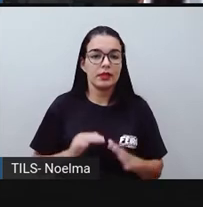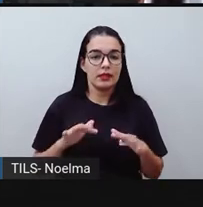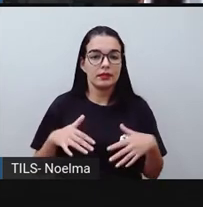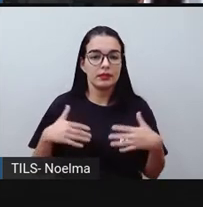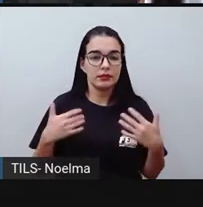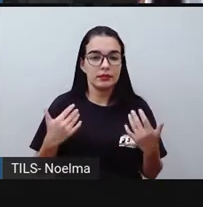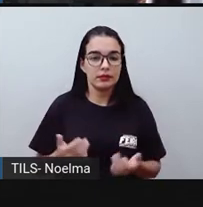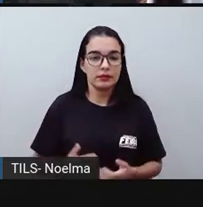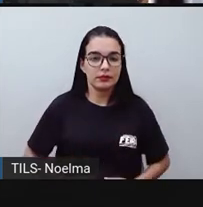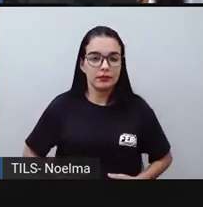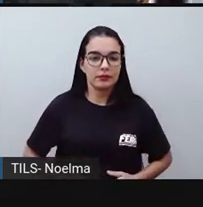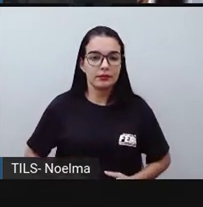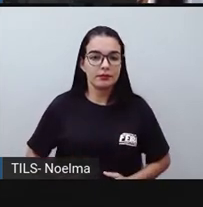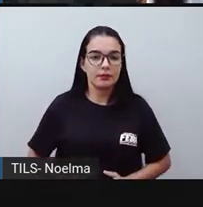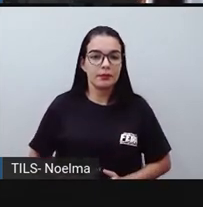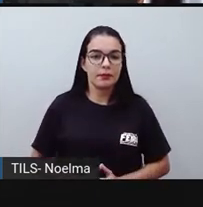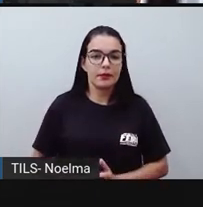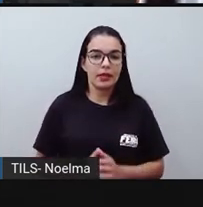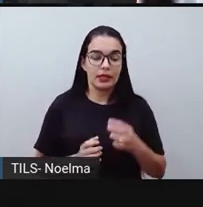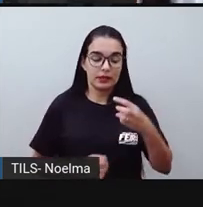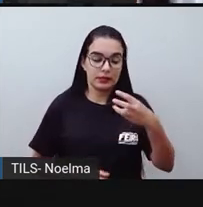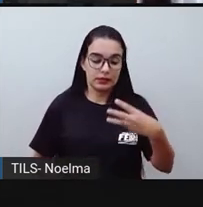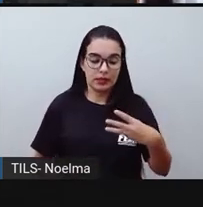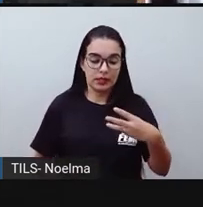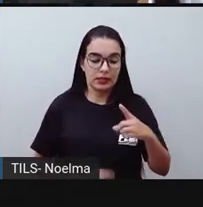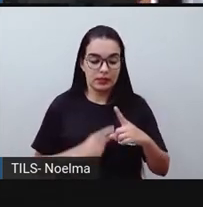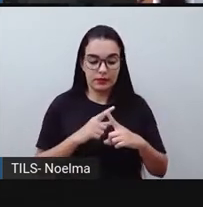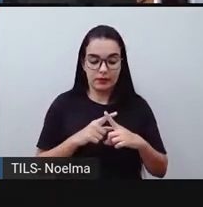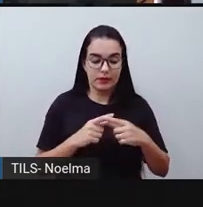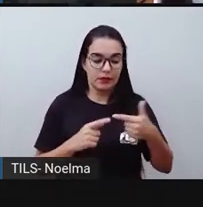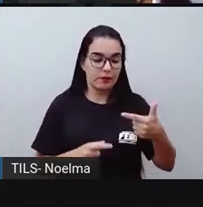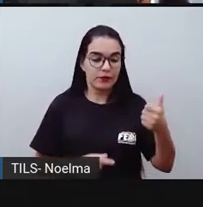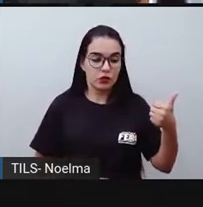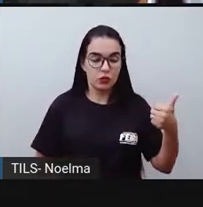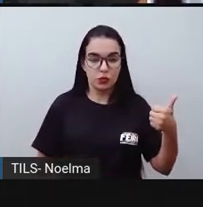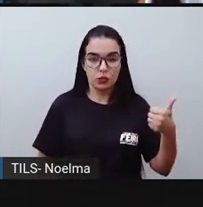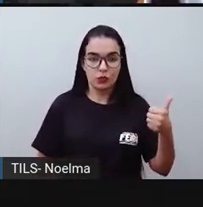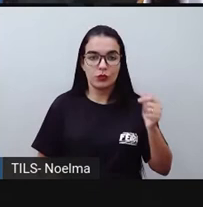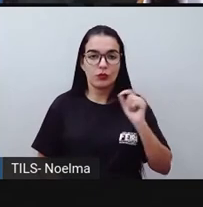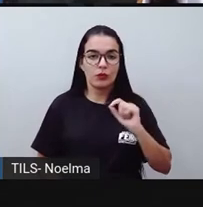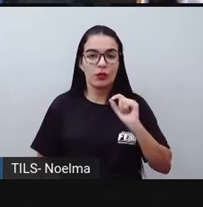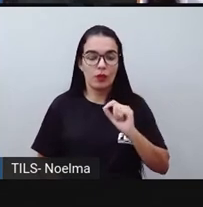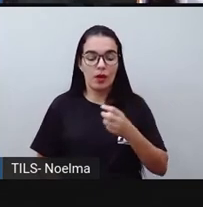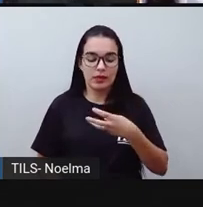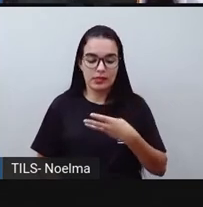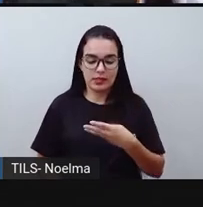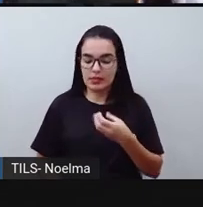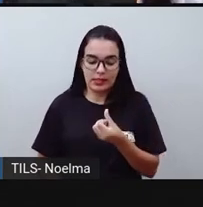E aí o resultado de 3 vezes 21, ou de 21 vezes 3, é igual a